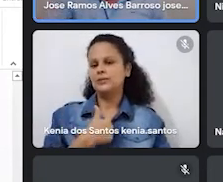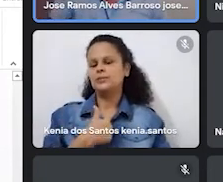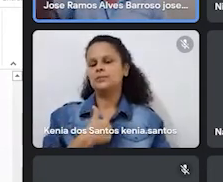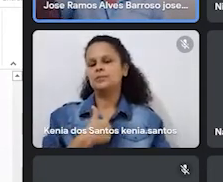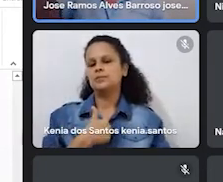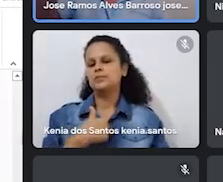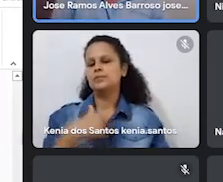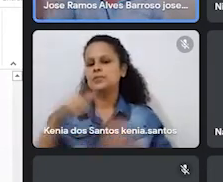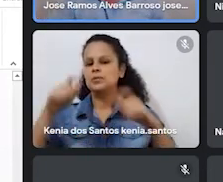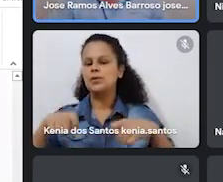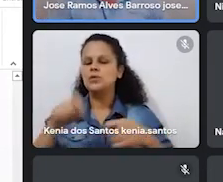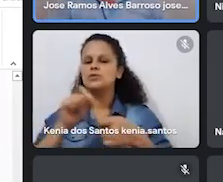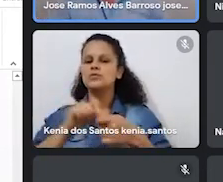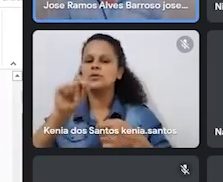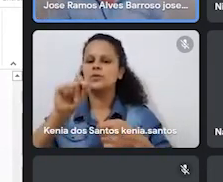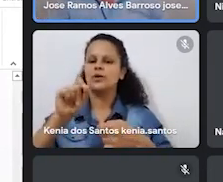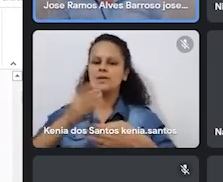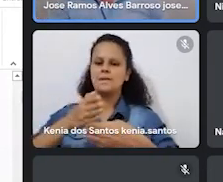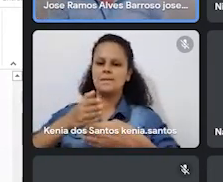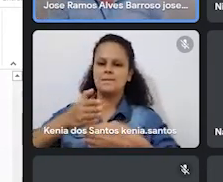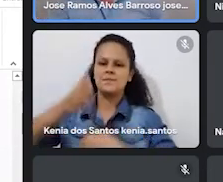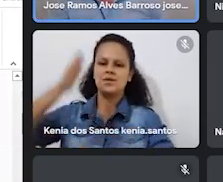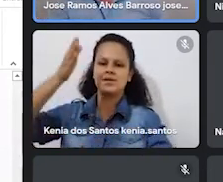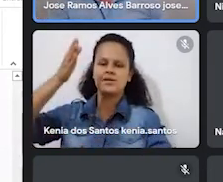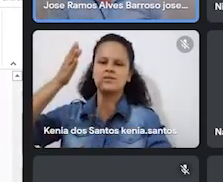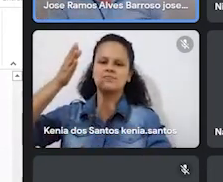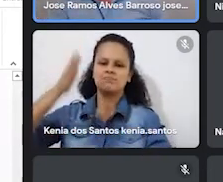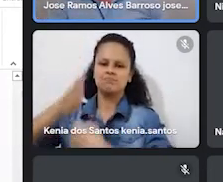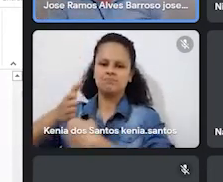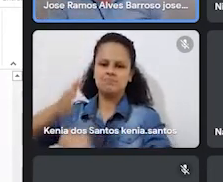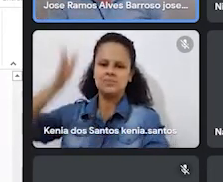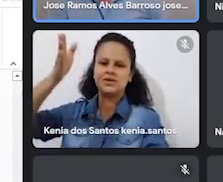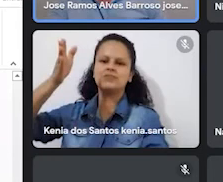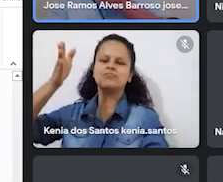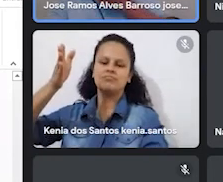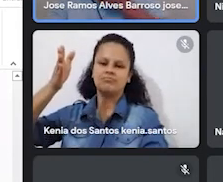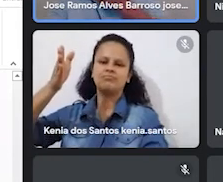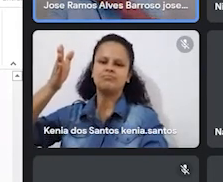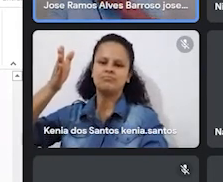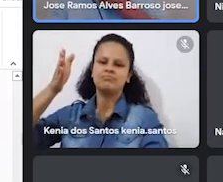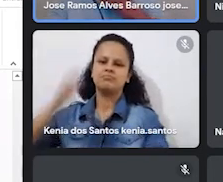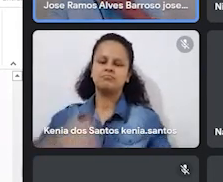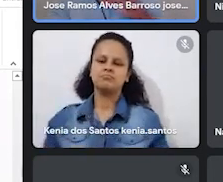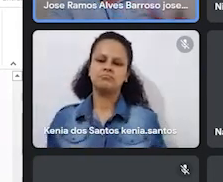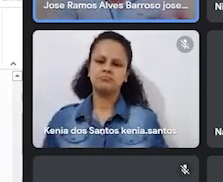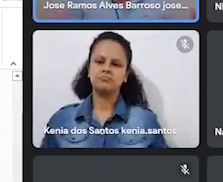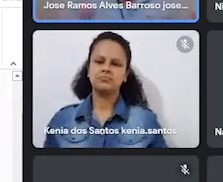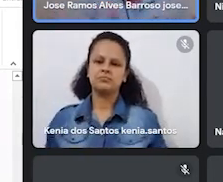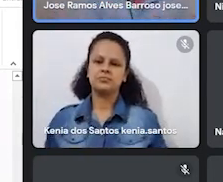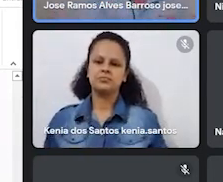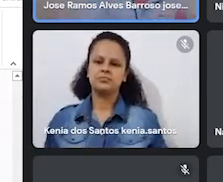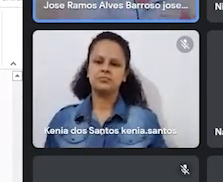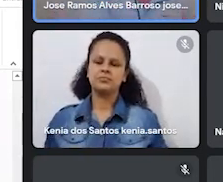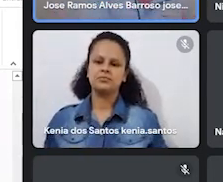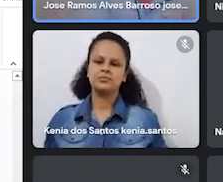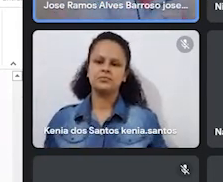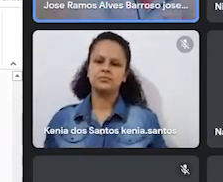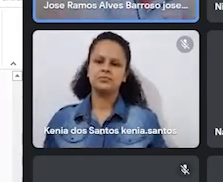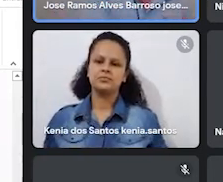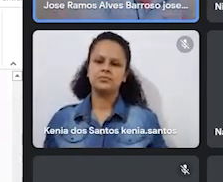uma barreira, uma isolação, uma barreira ali, que